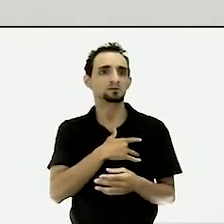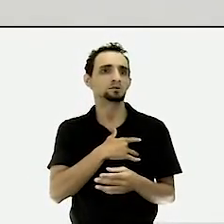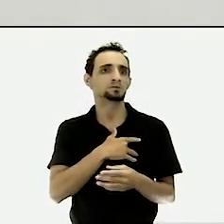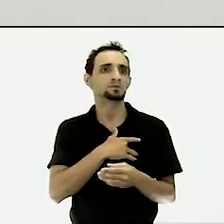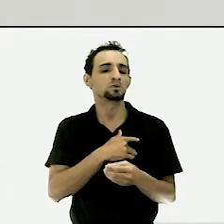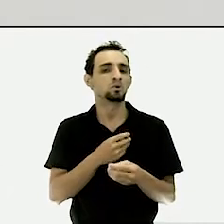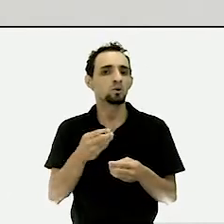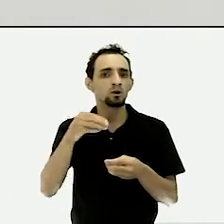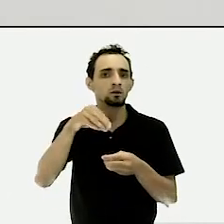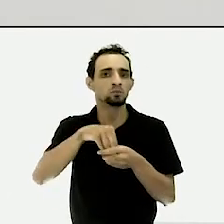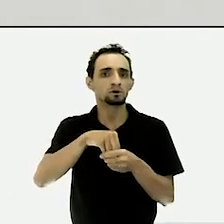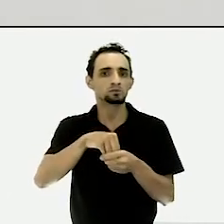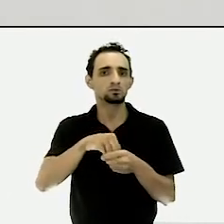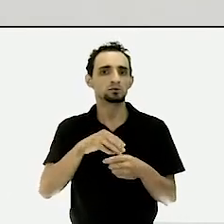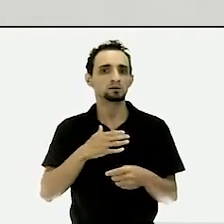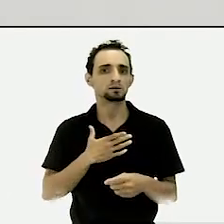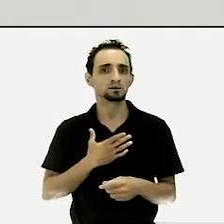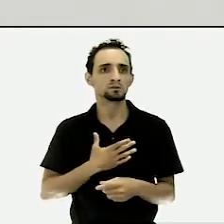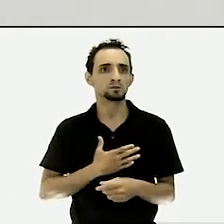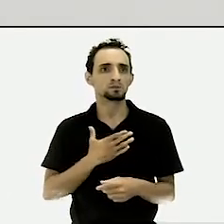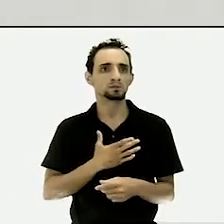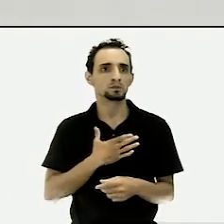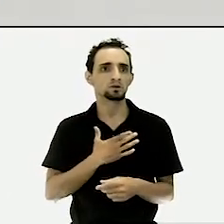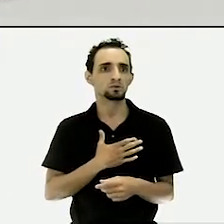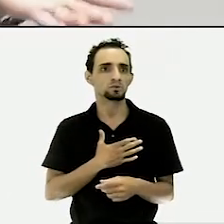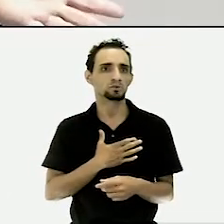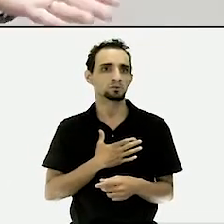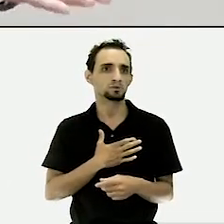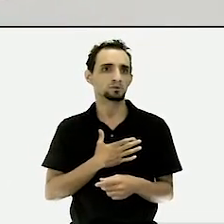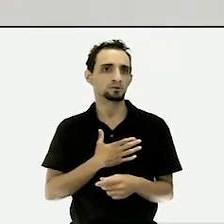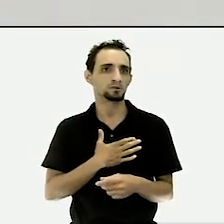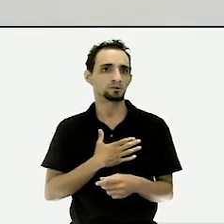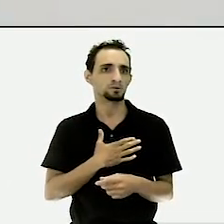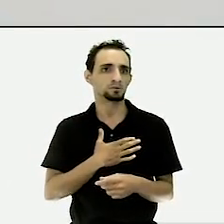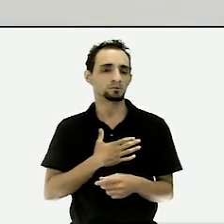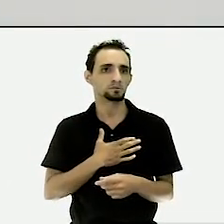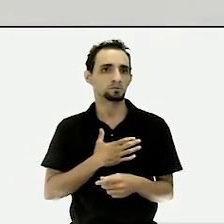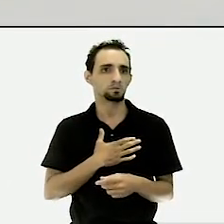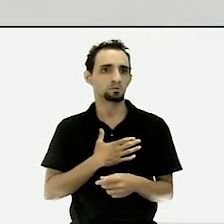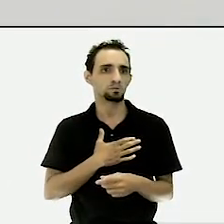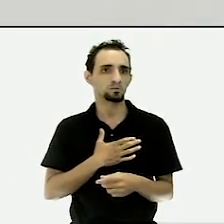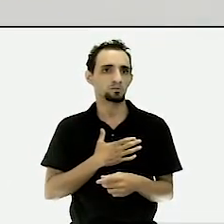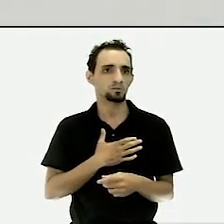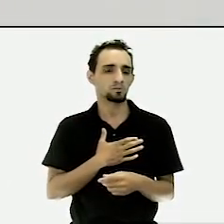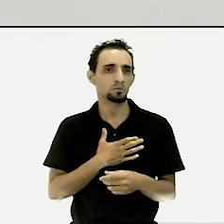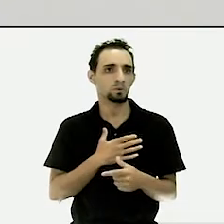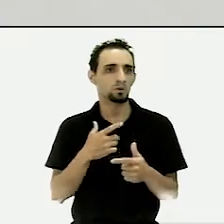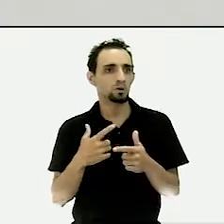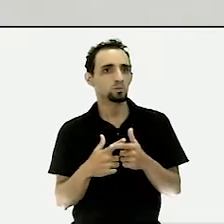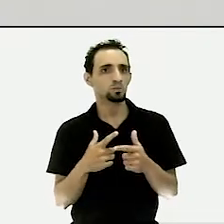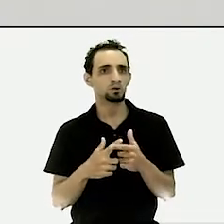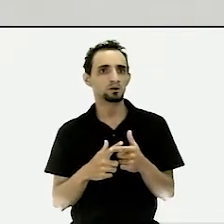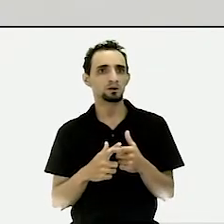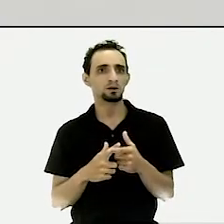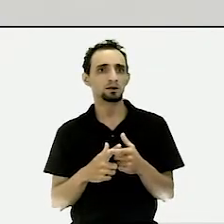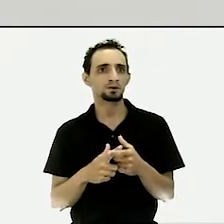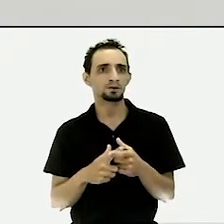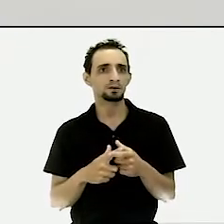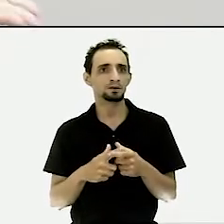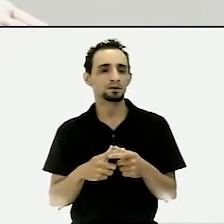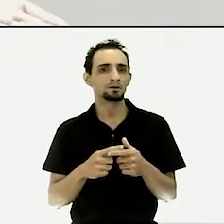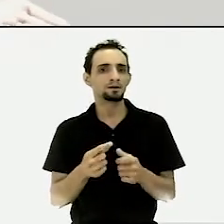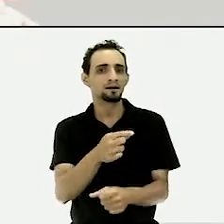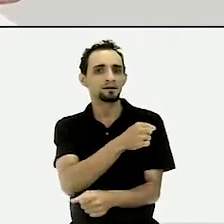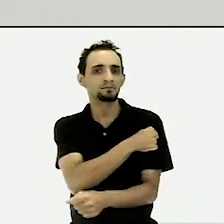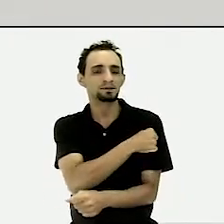pessoas, enxergasse a gente de uma forma de... Isso aí é desespero. A pessoa quer tomar vacina. Claro. Né, isso tudo é desespero. Uma fila